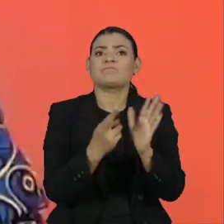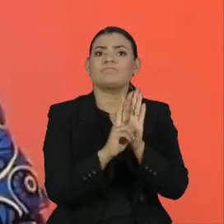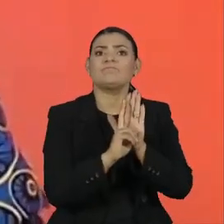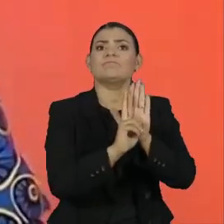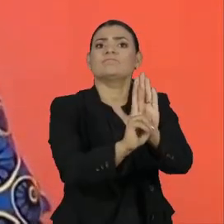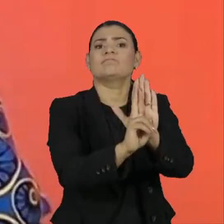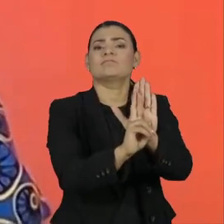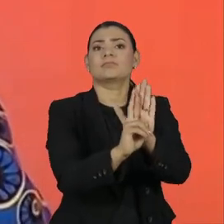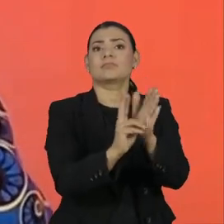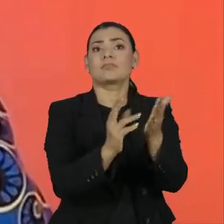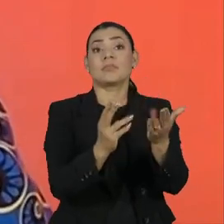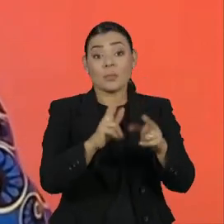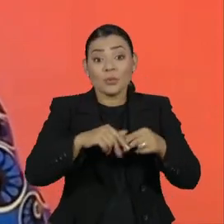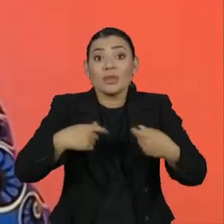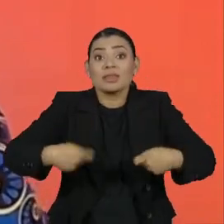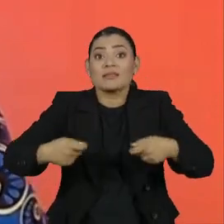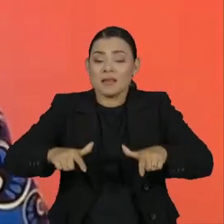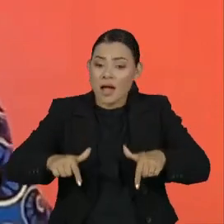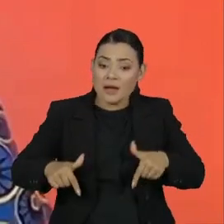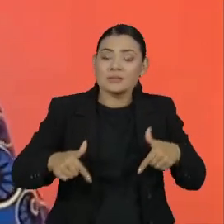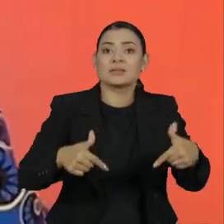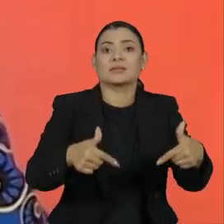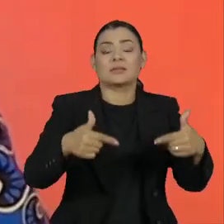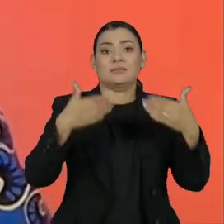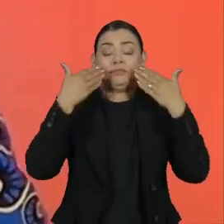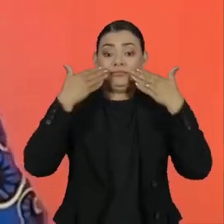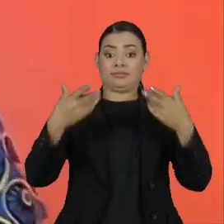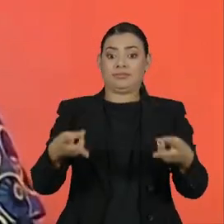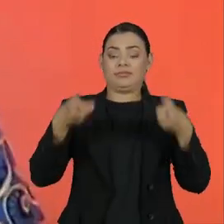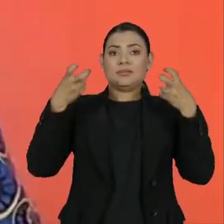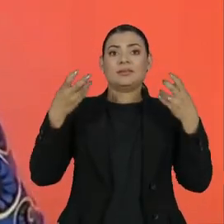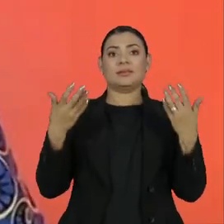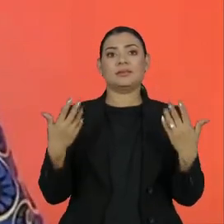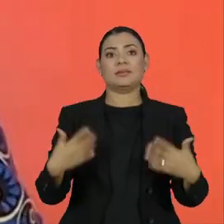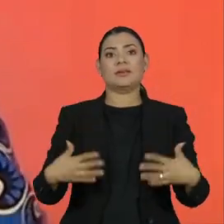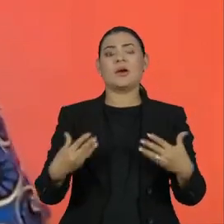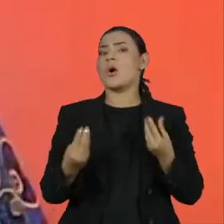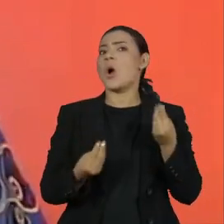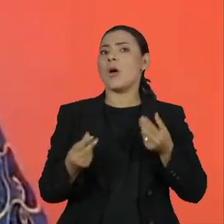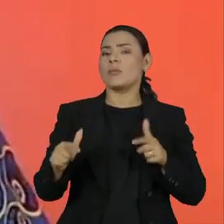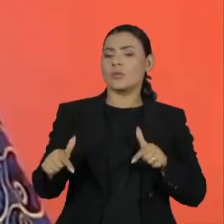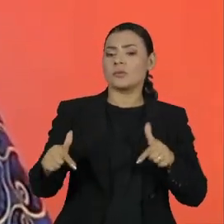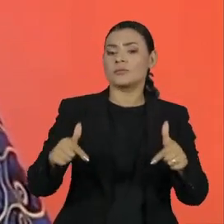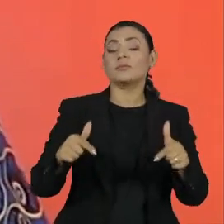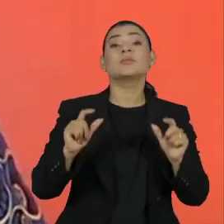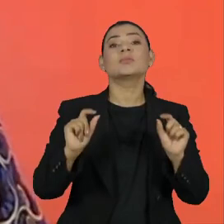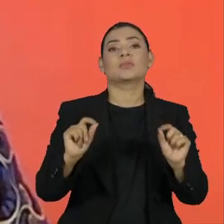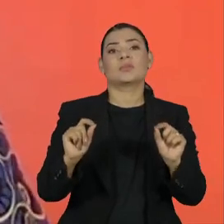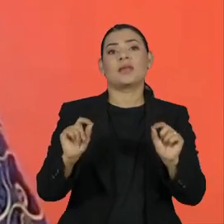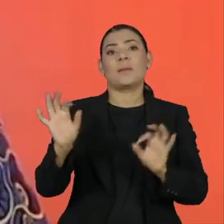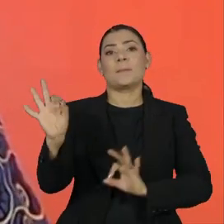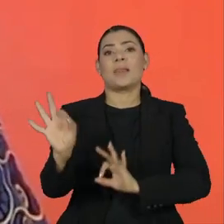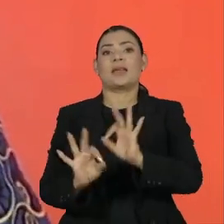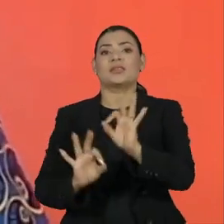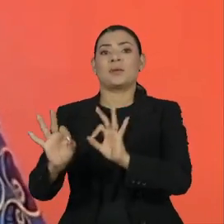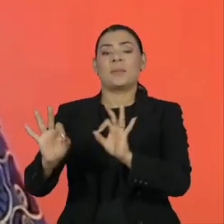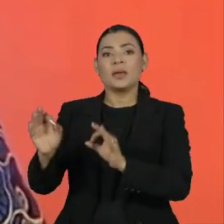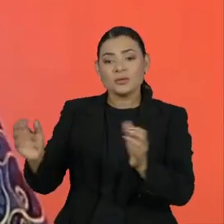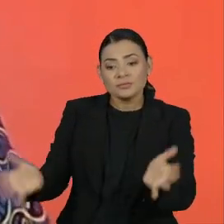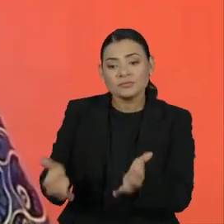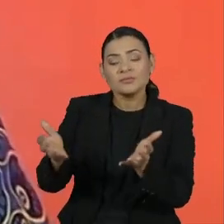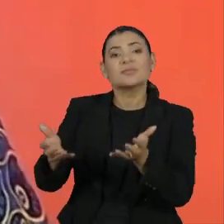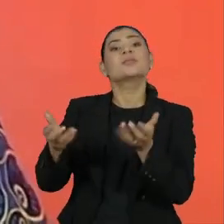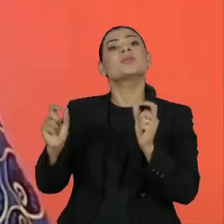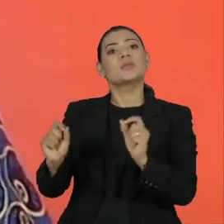a necessidade de atuação fica evidente. A necessidade de atuação como? Por meio de planejamento, de programas, de